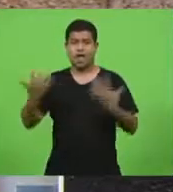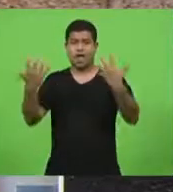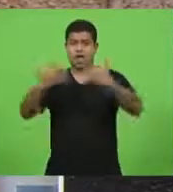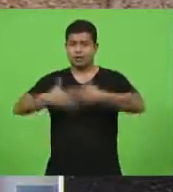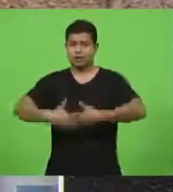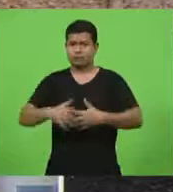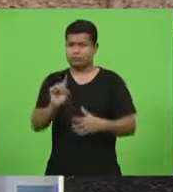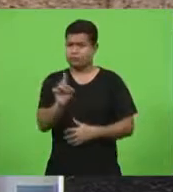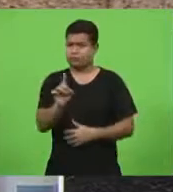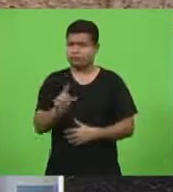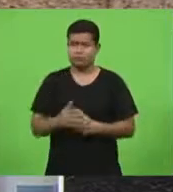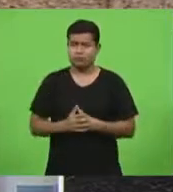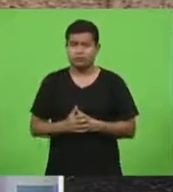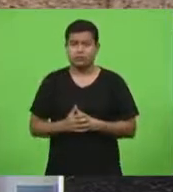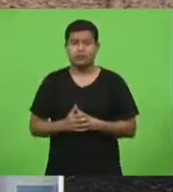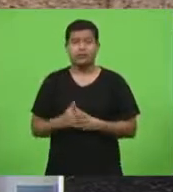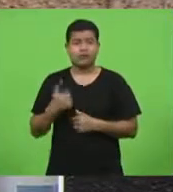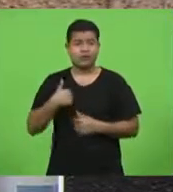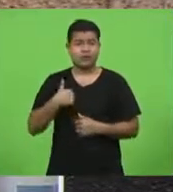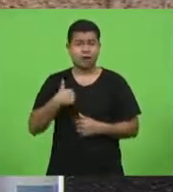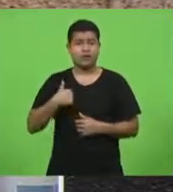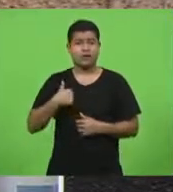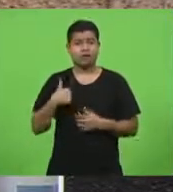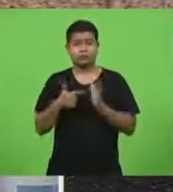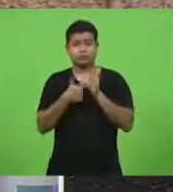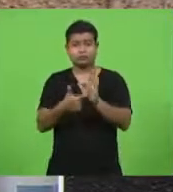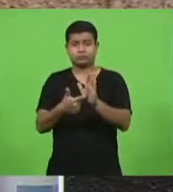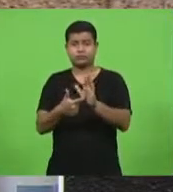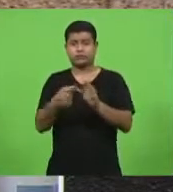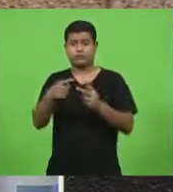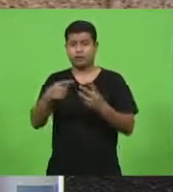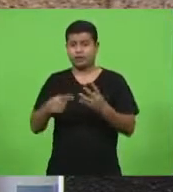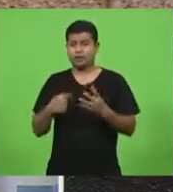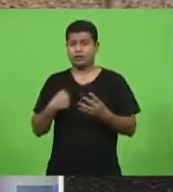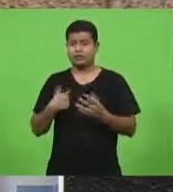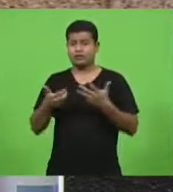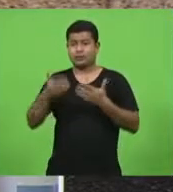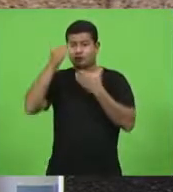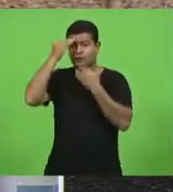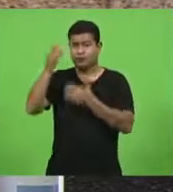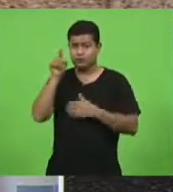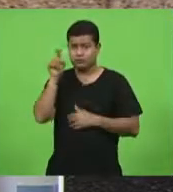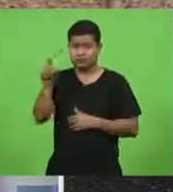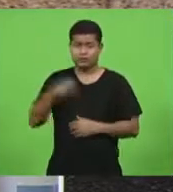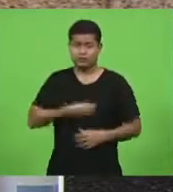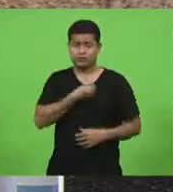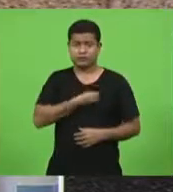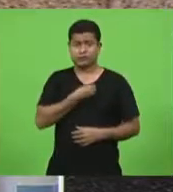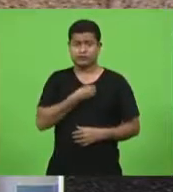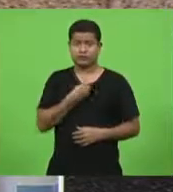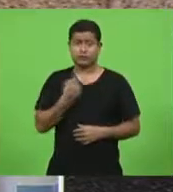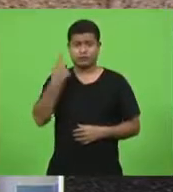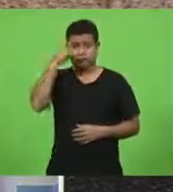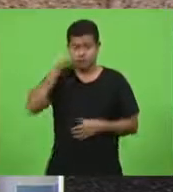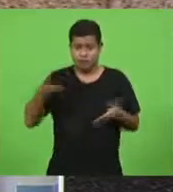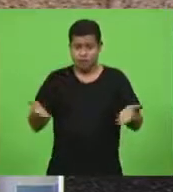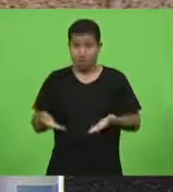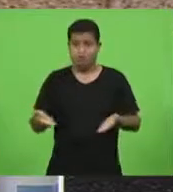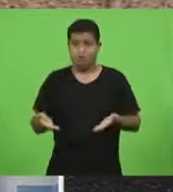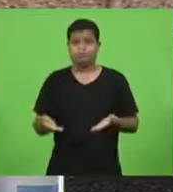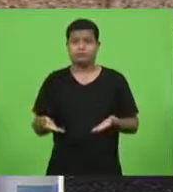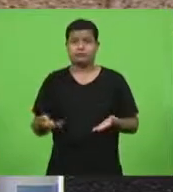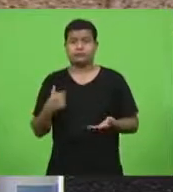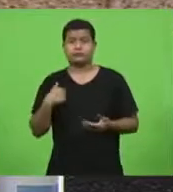meus apontamentos, não são nem questionamentos. Quero agradecer a presença do senhor aqui dentro, no dia de hoje. E, como eu disse,